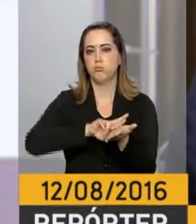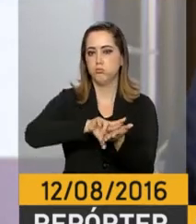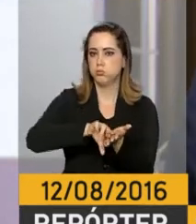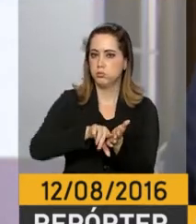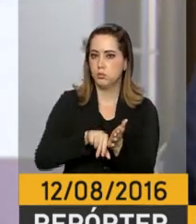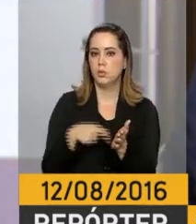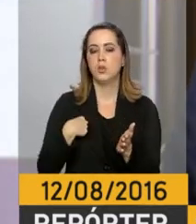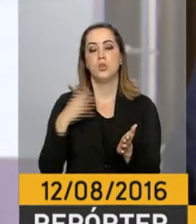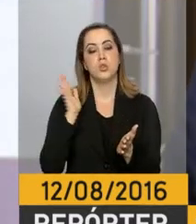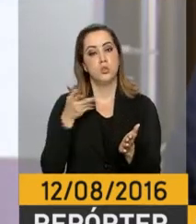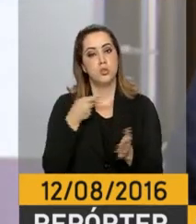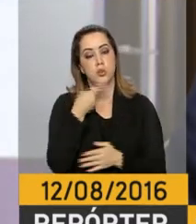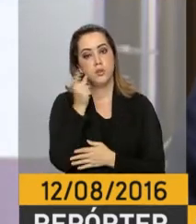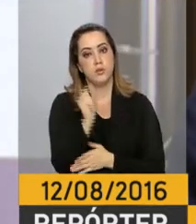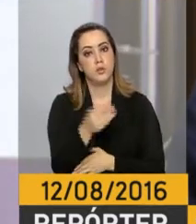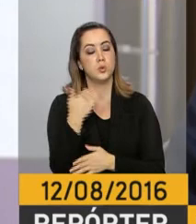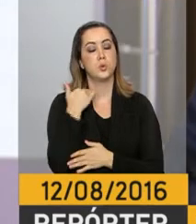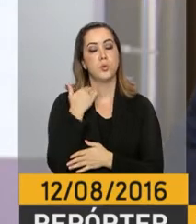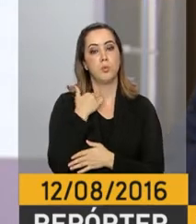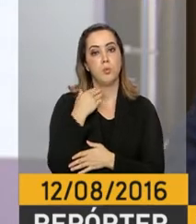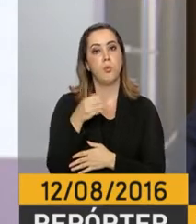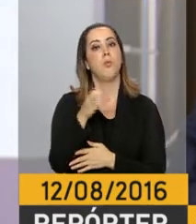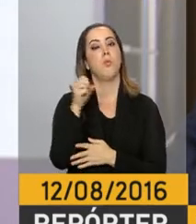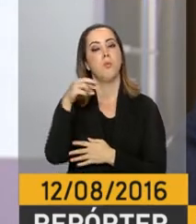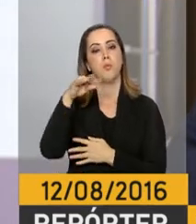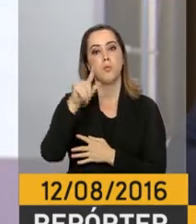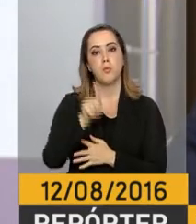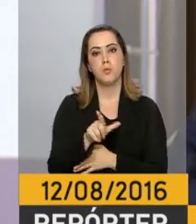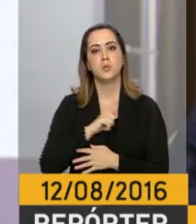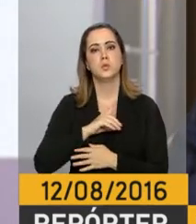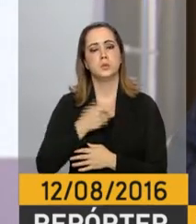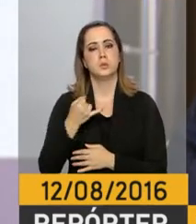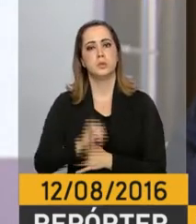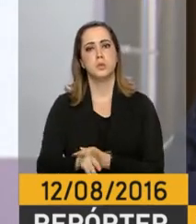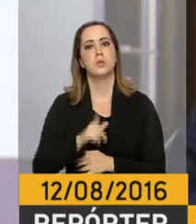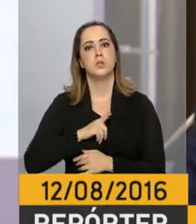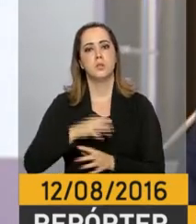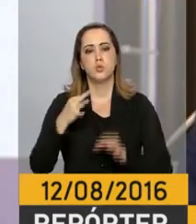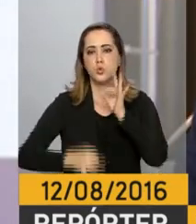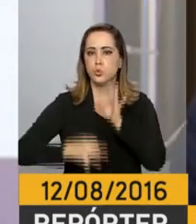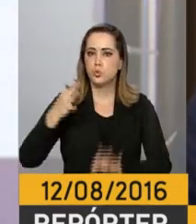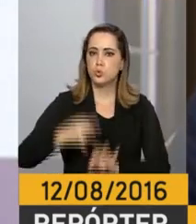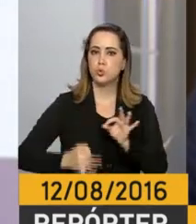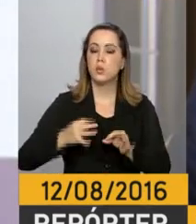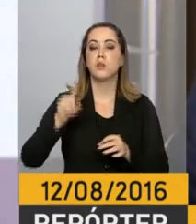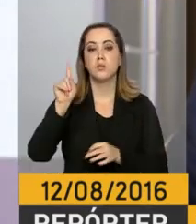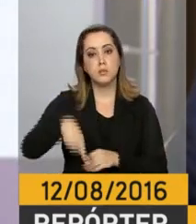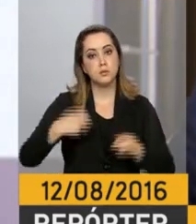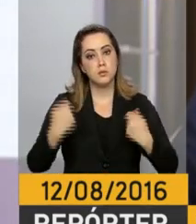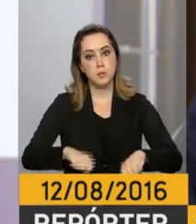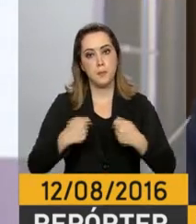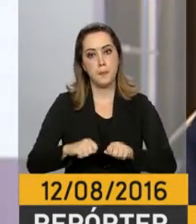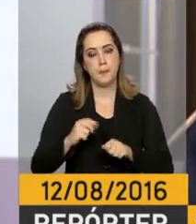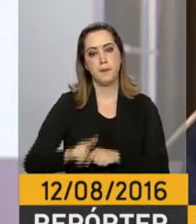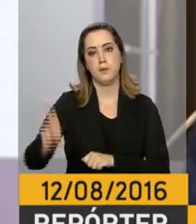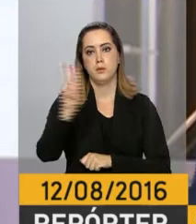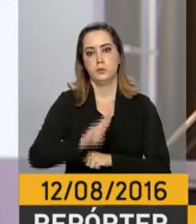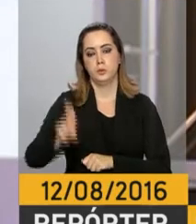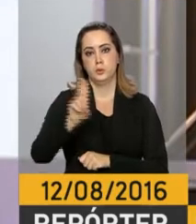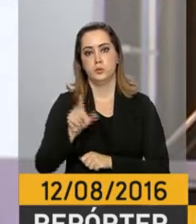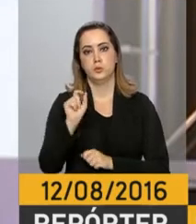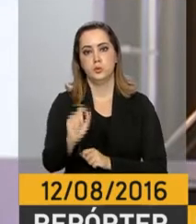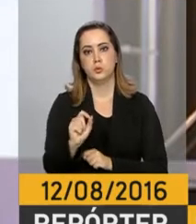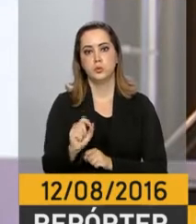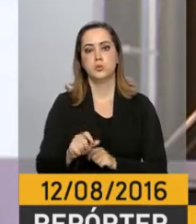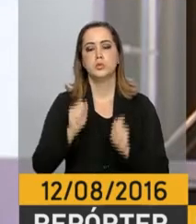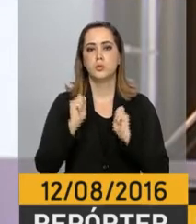quando julgar necessário, sem ferir as premissas do regime desse regime, utilizará com parcimônia